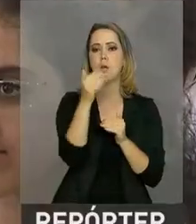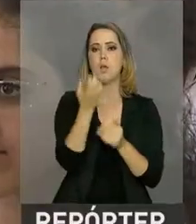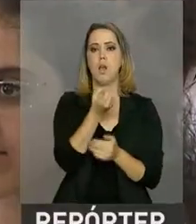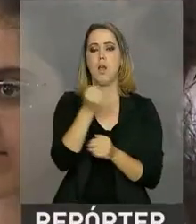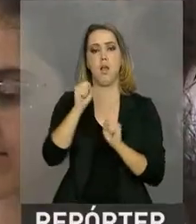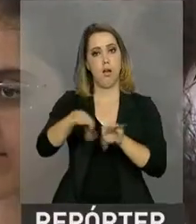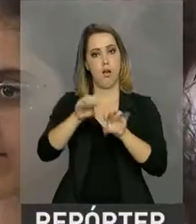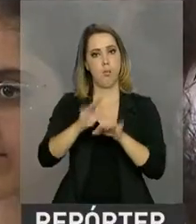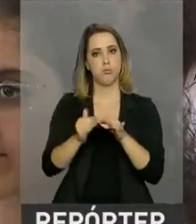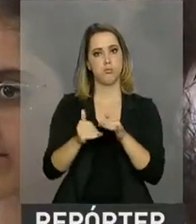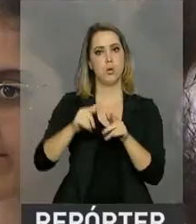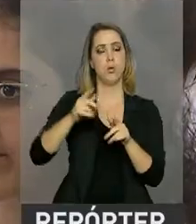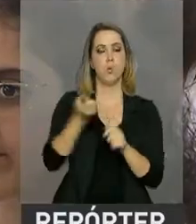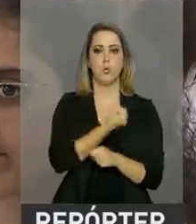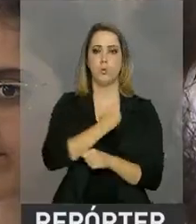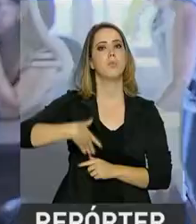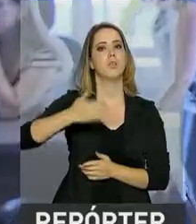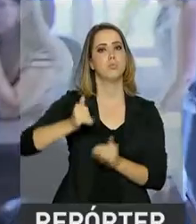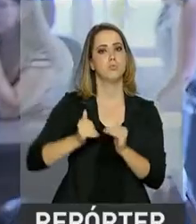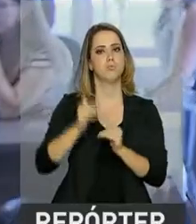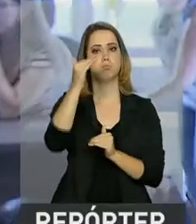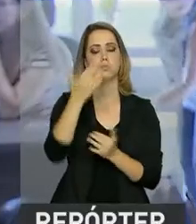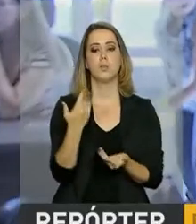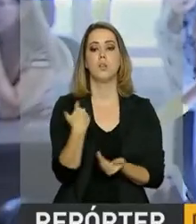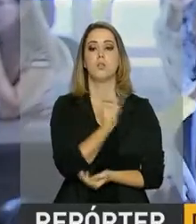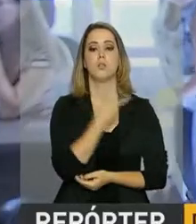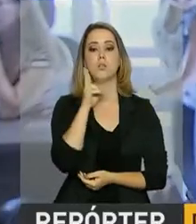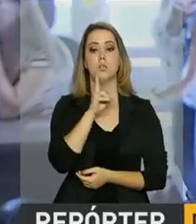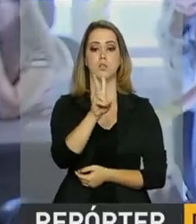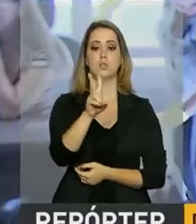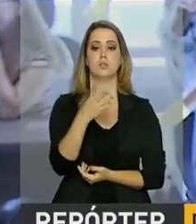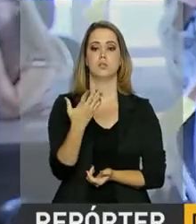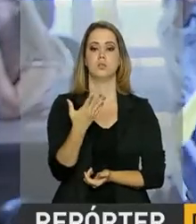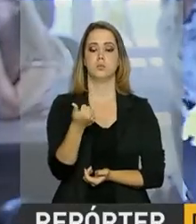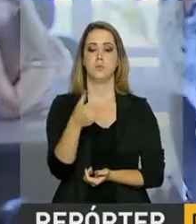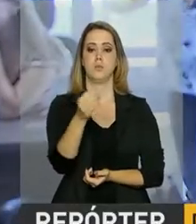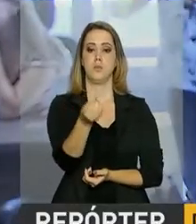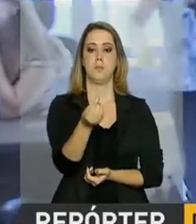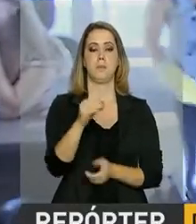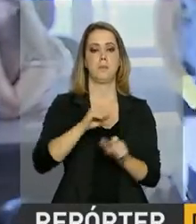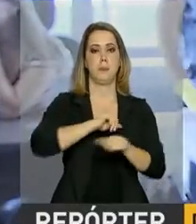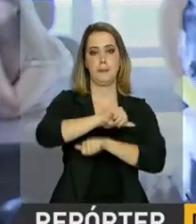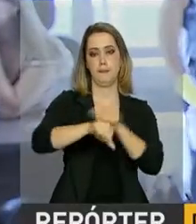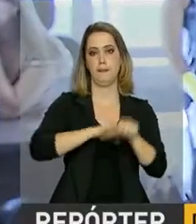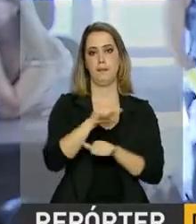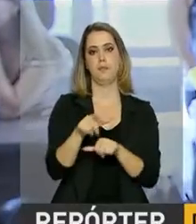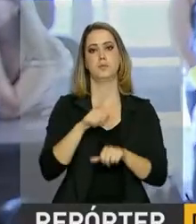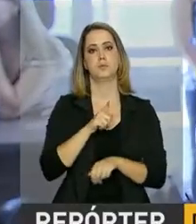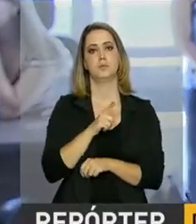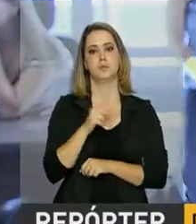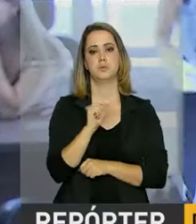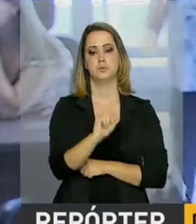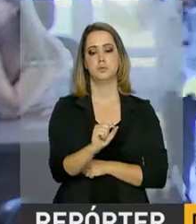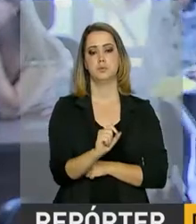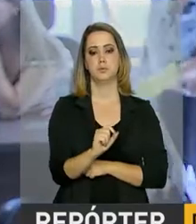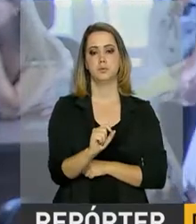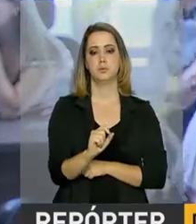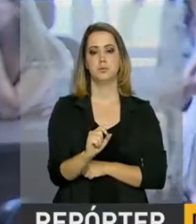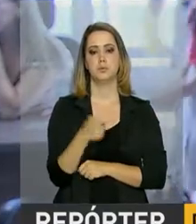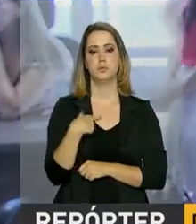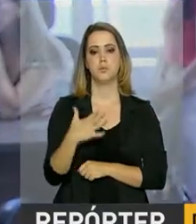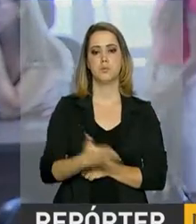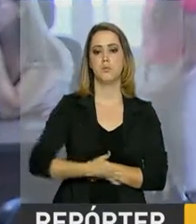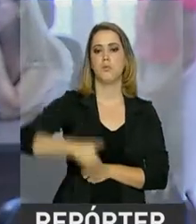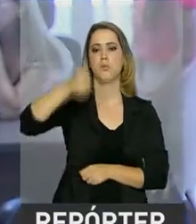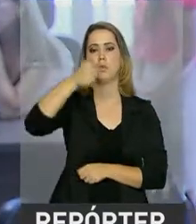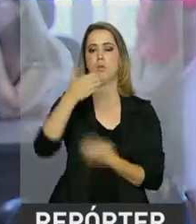para tirar a carteira de motorista. A gente pode perceber que nas mudanças que vêm ocorrendo, está tendo uma grande